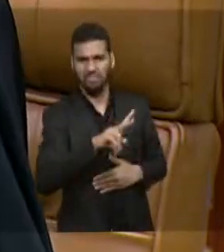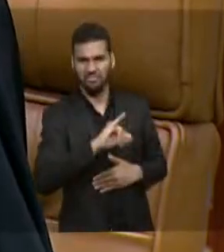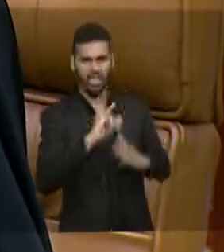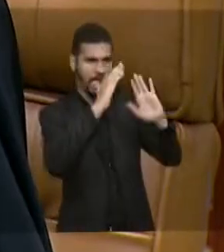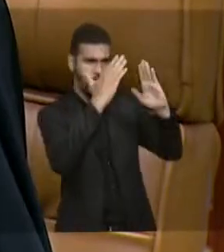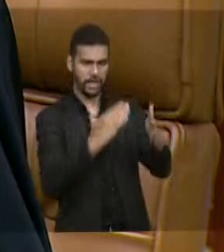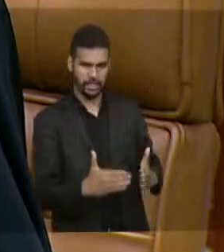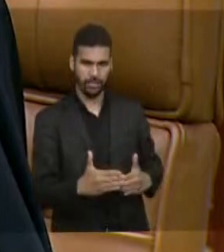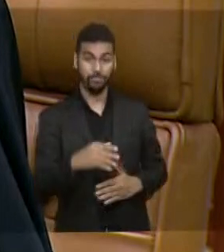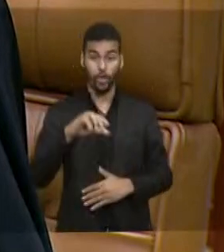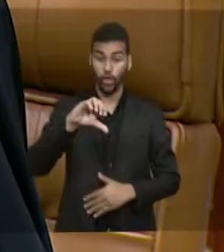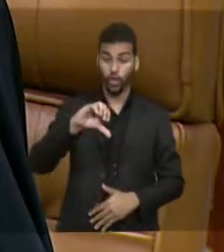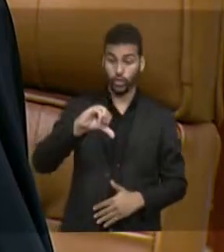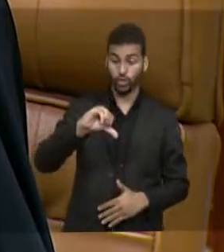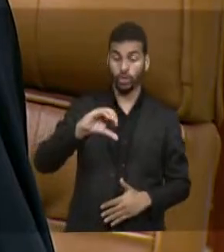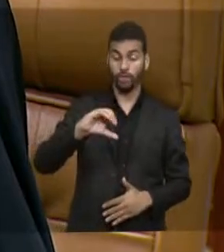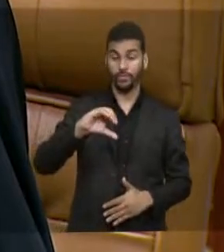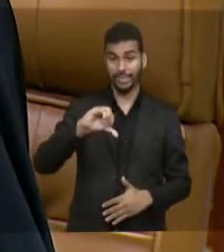917